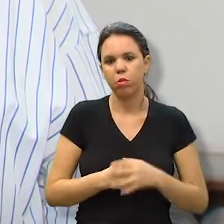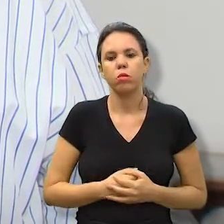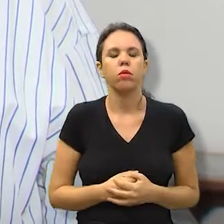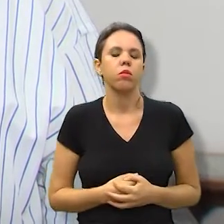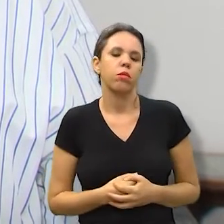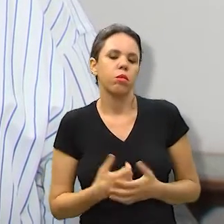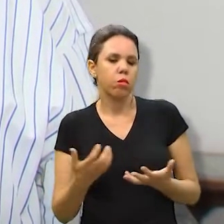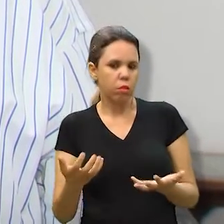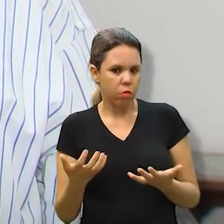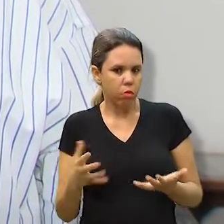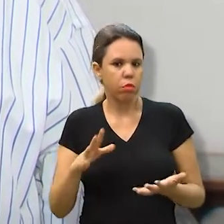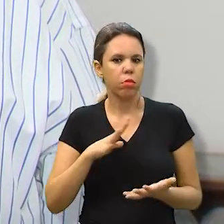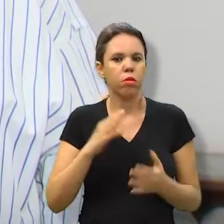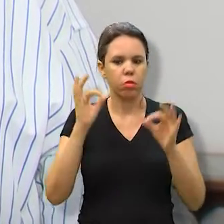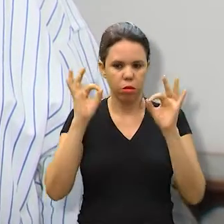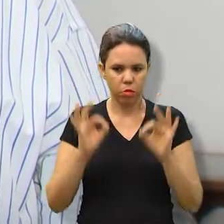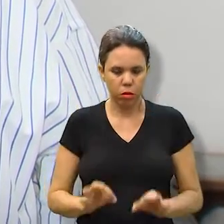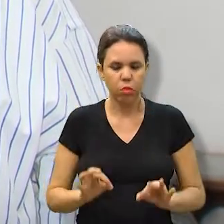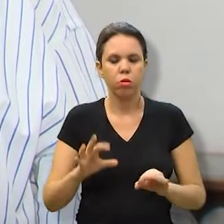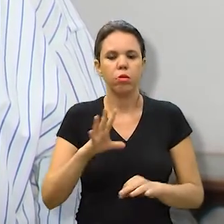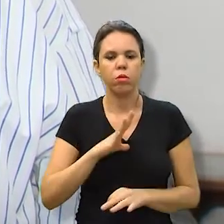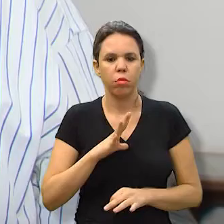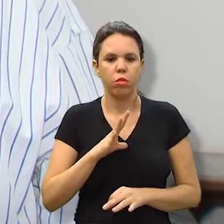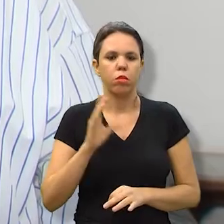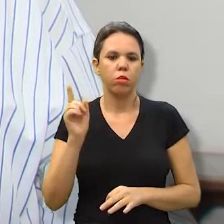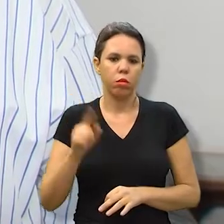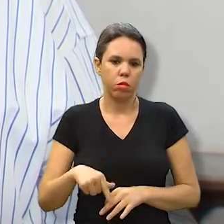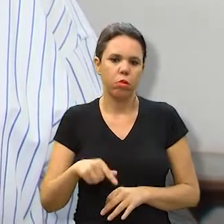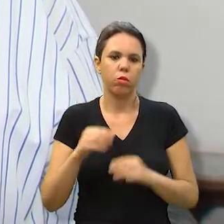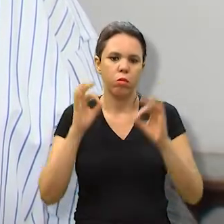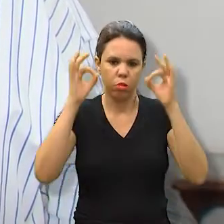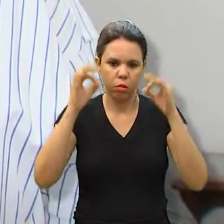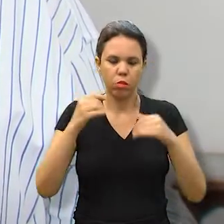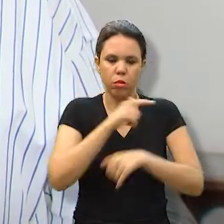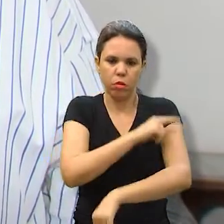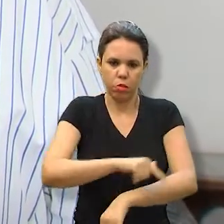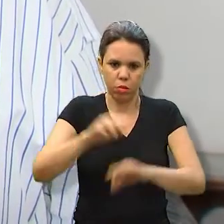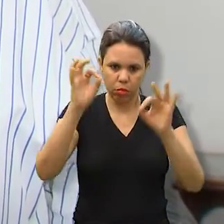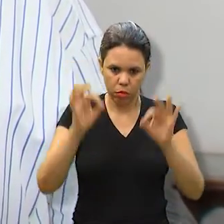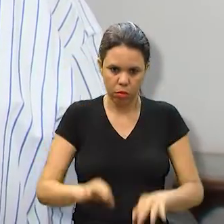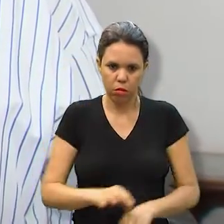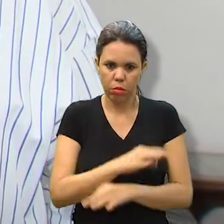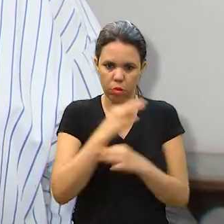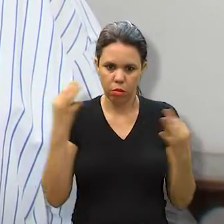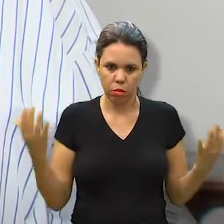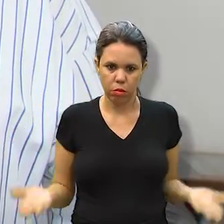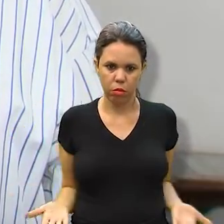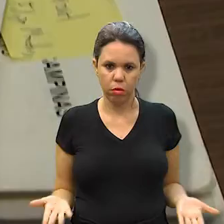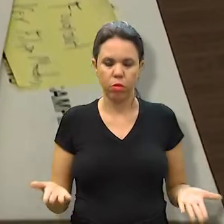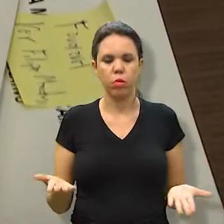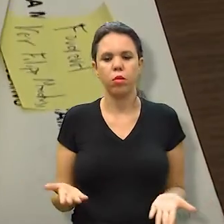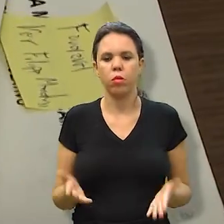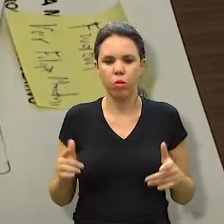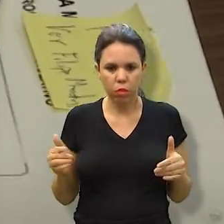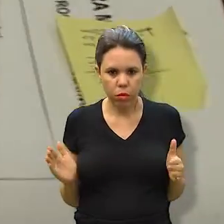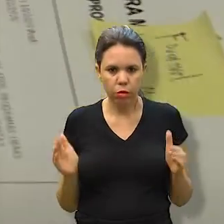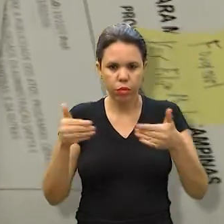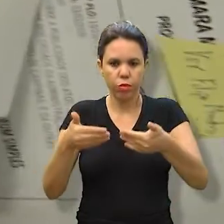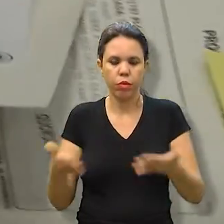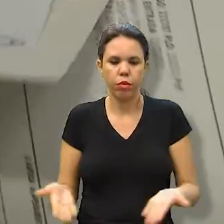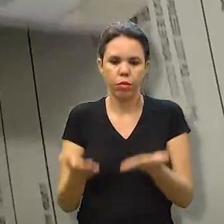igual não é isso que nós queremos nós queremos uma cidade Justa e uma cidade que Seja honesta e que seja